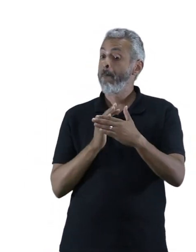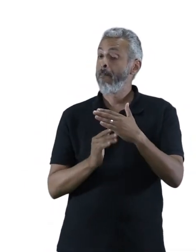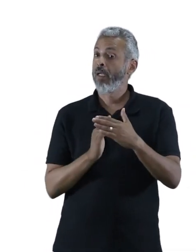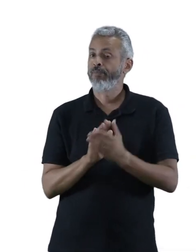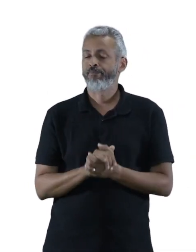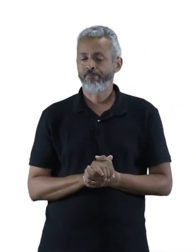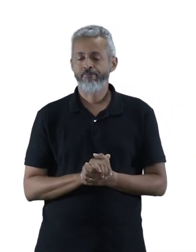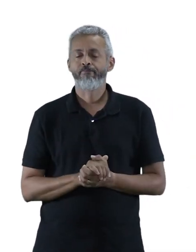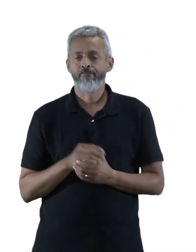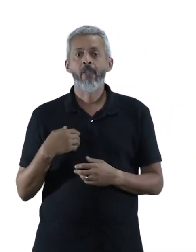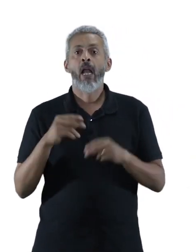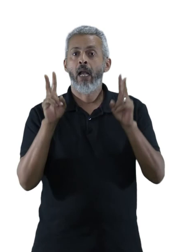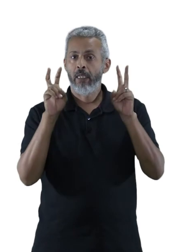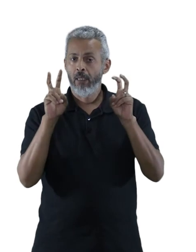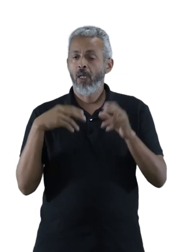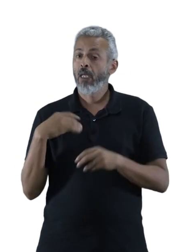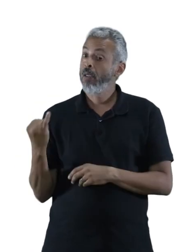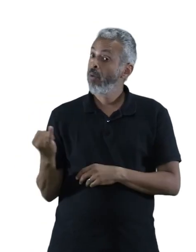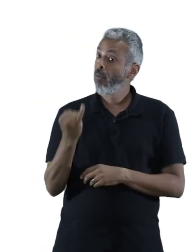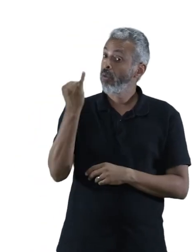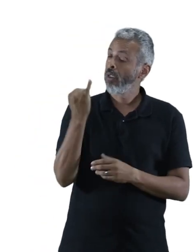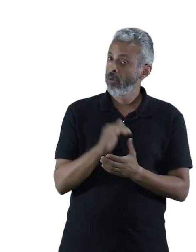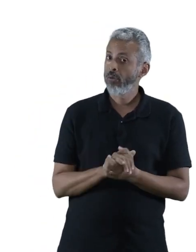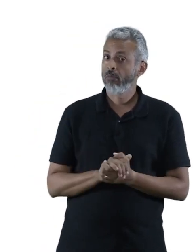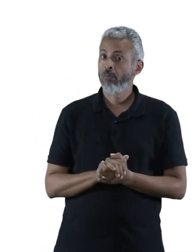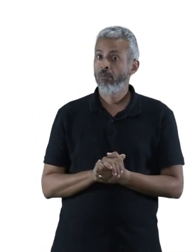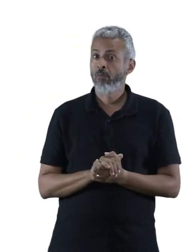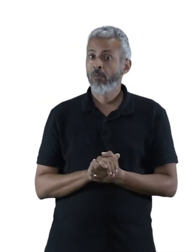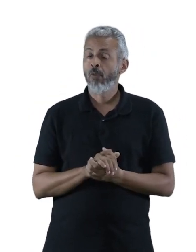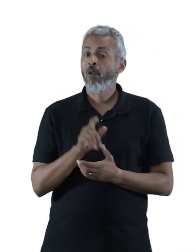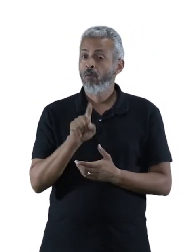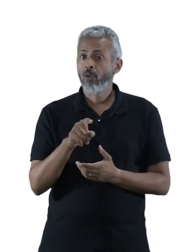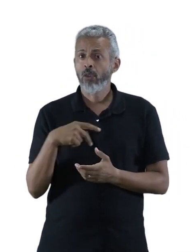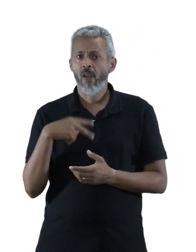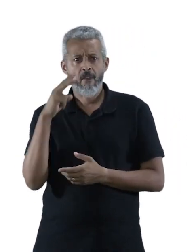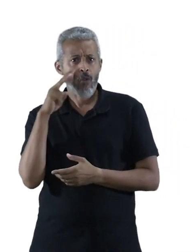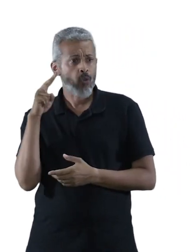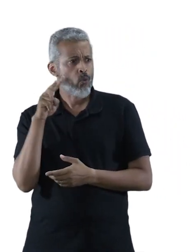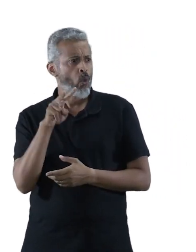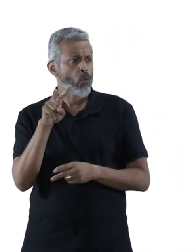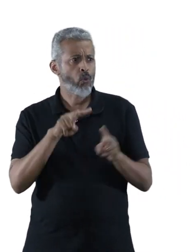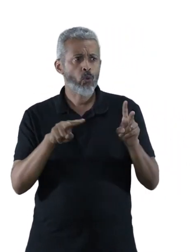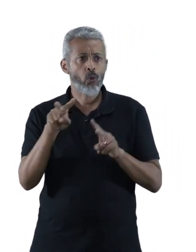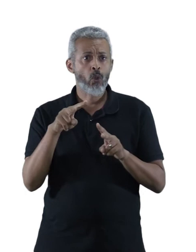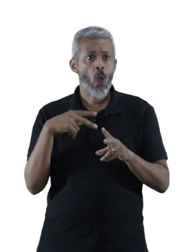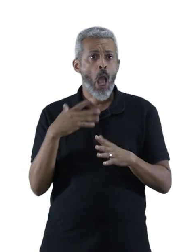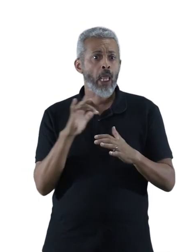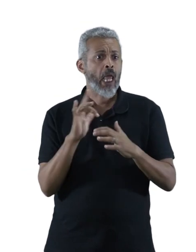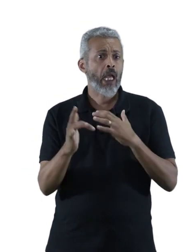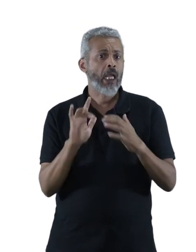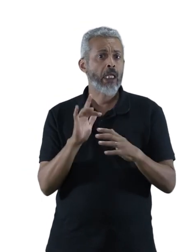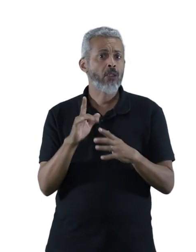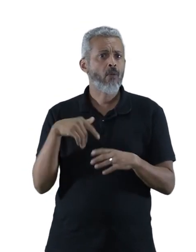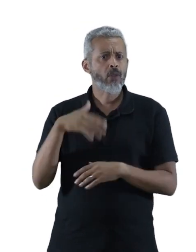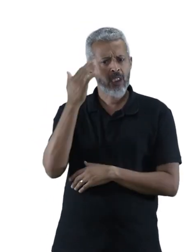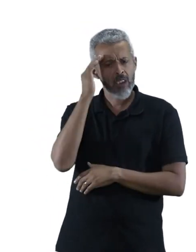refugiados. Galera, esse assunto é muito importante, está extremamente atual. Importante que vocês visualizem isso, principalmente